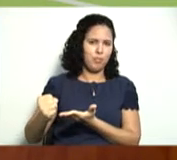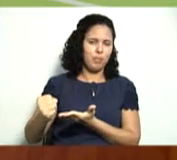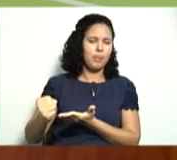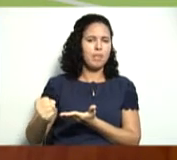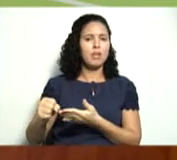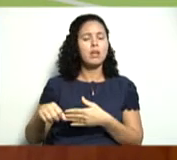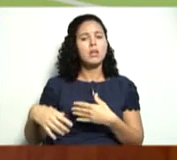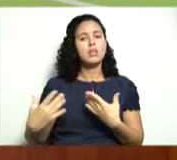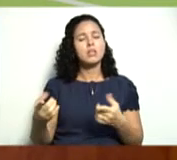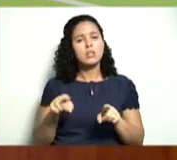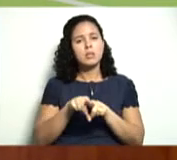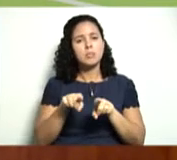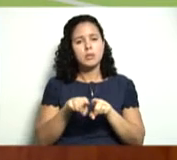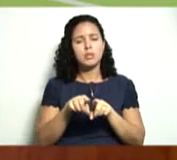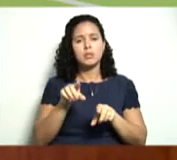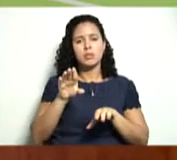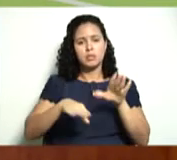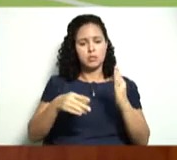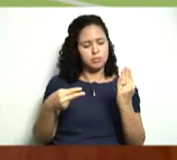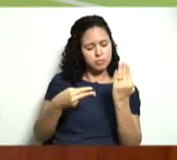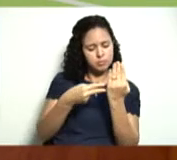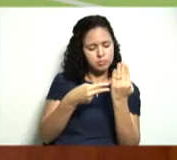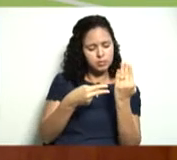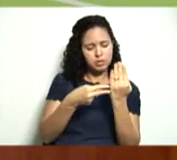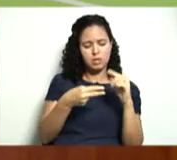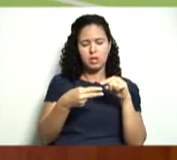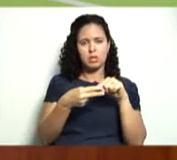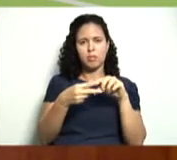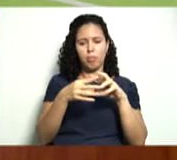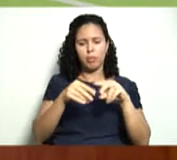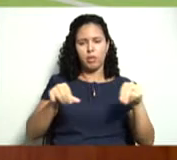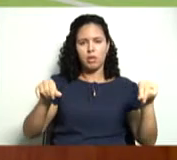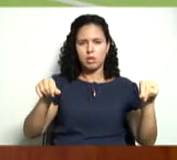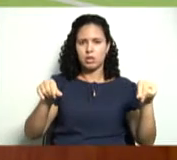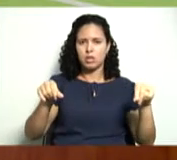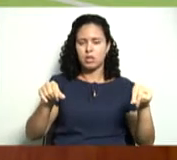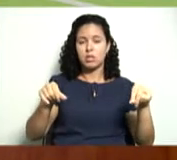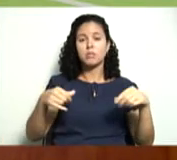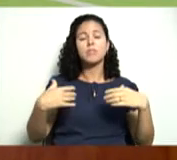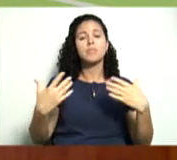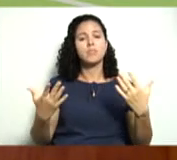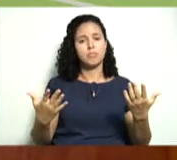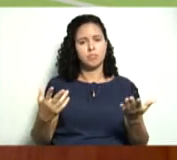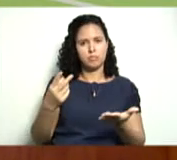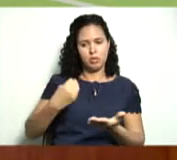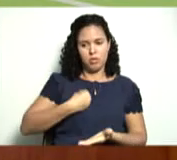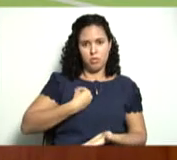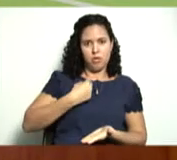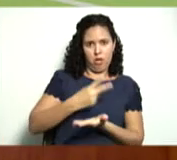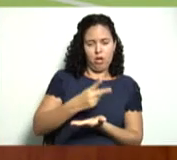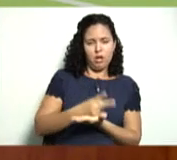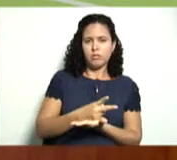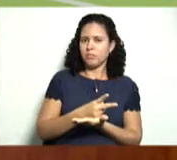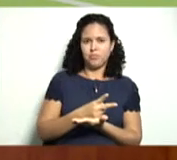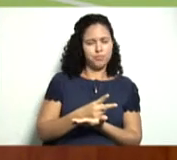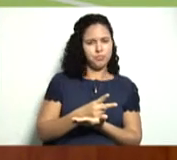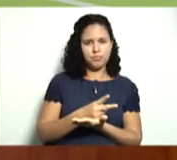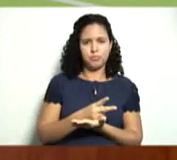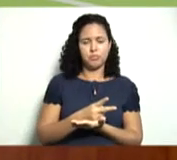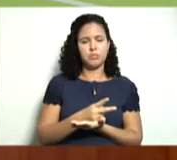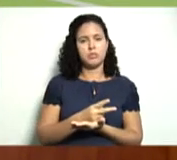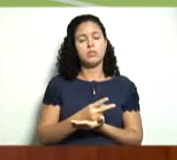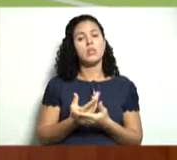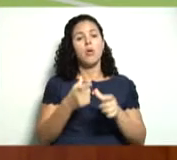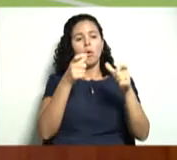também acaba queimando é um dispositivo que tem não tem uma durabilidade muito grande então você tem que saber onde vai fazer o backup